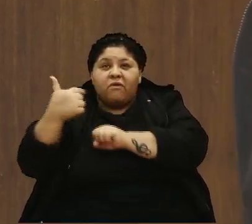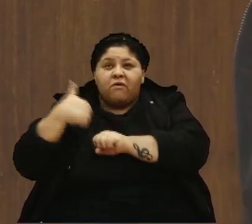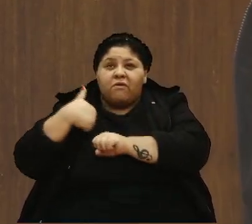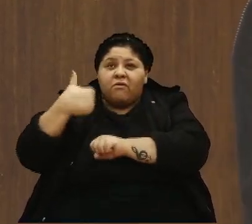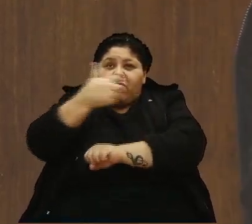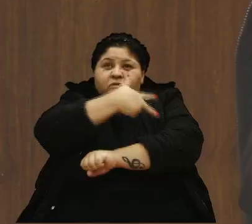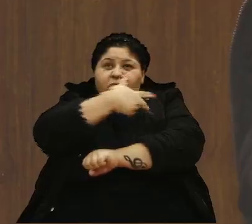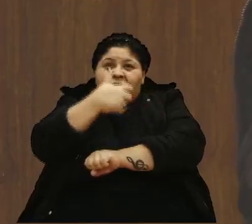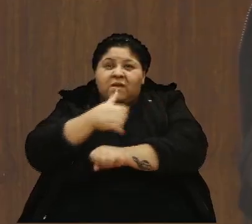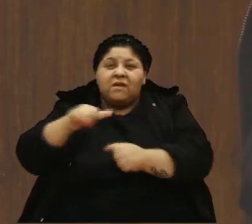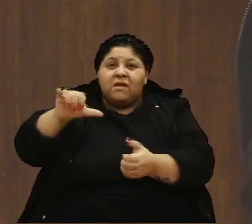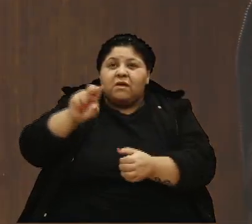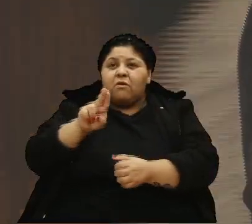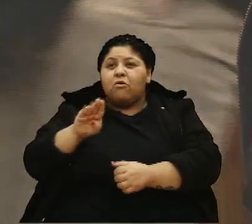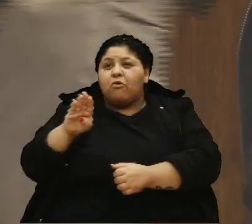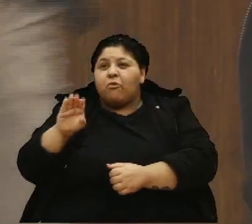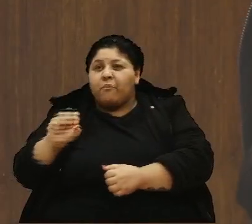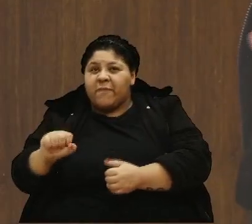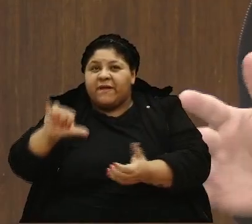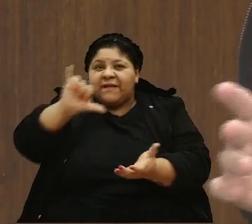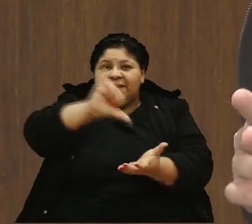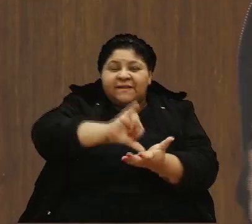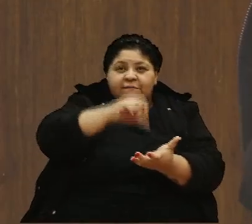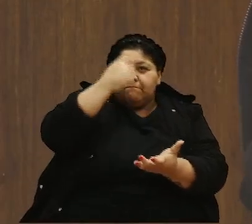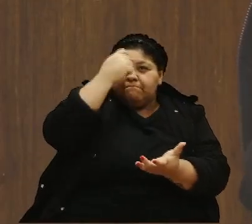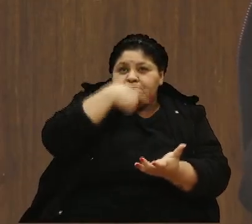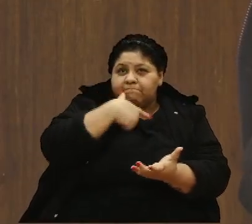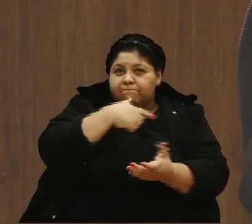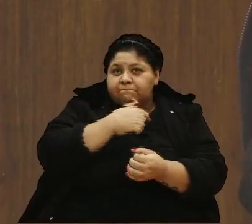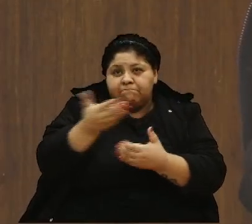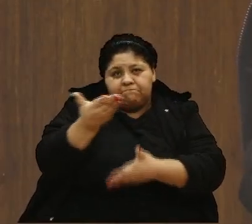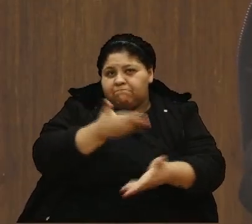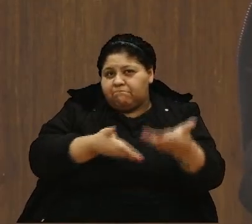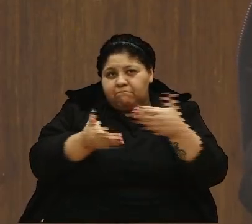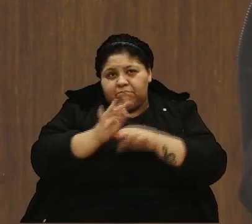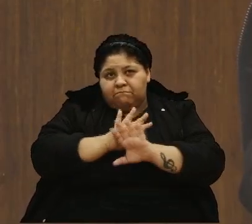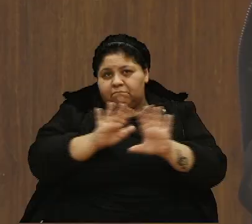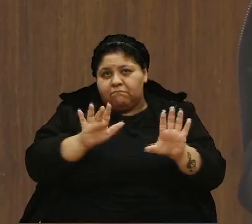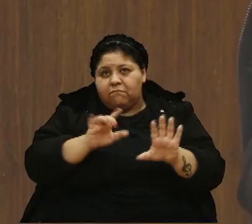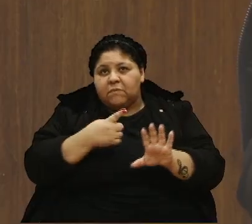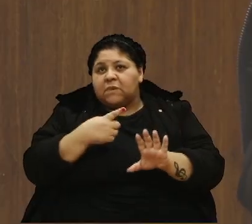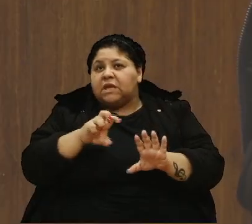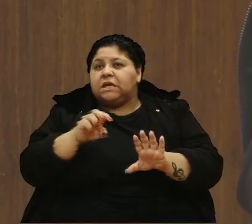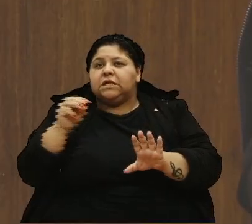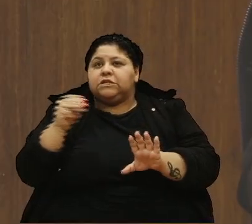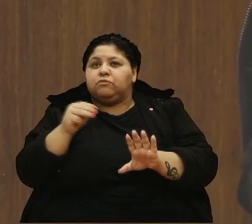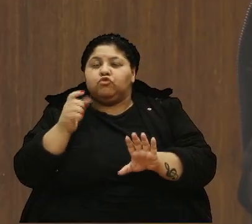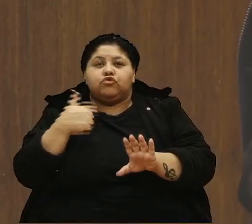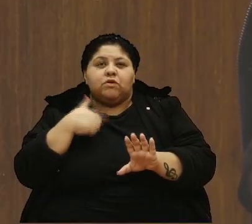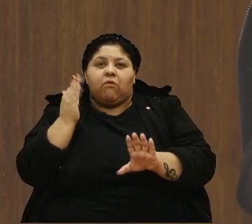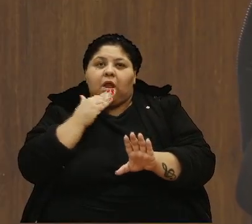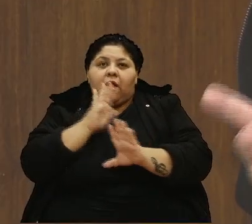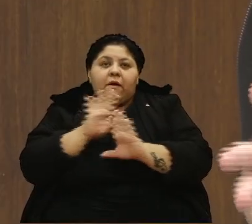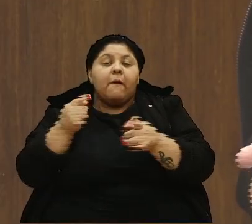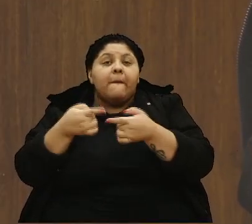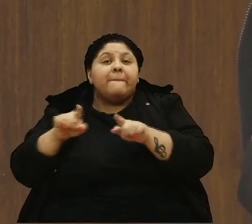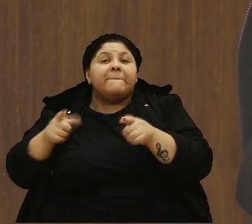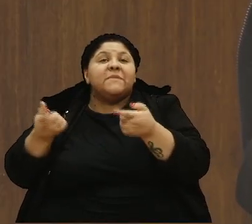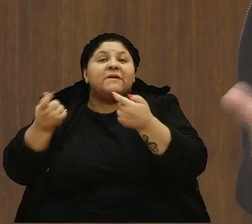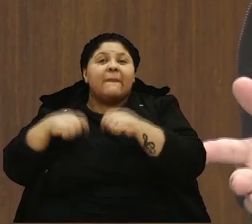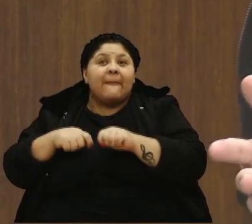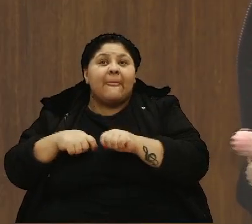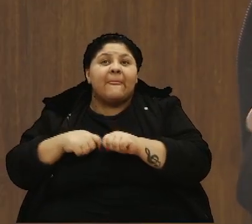do centro da vacina da gripe e prontamente me atenderam, não deu nem 15 minutos, eu fui imunizado. Mas há uma necessidade